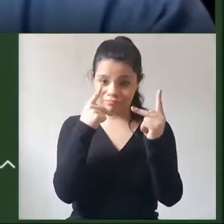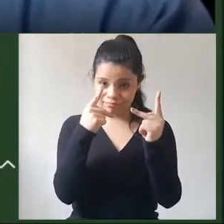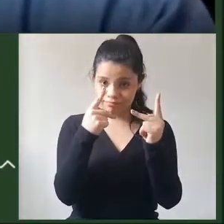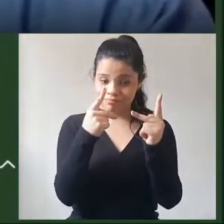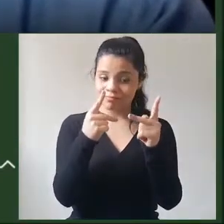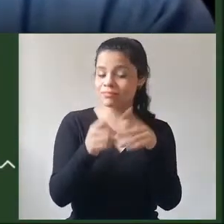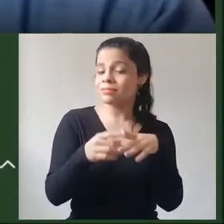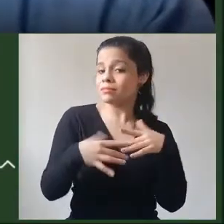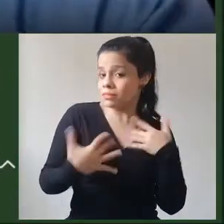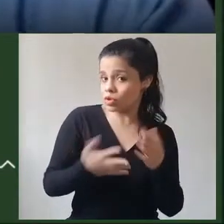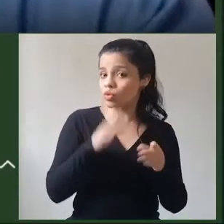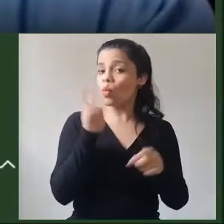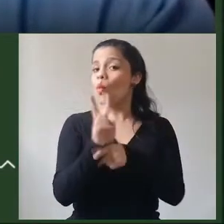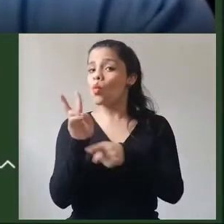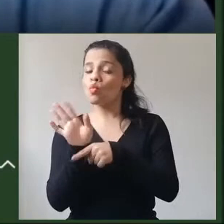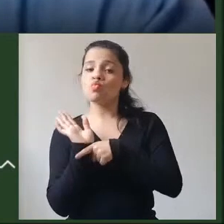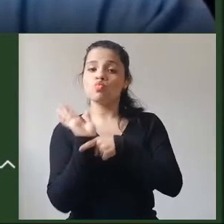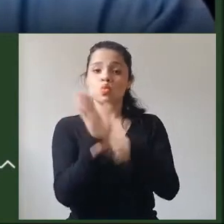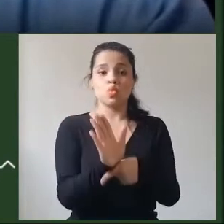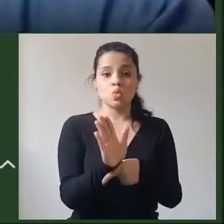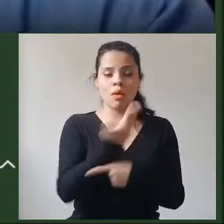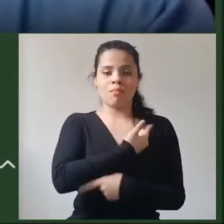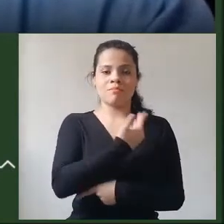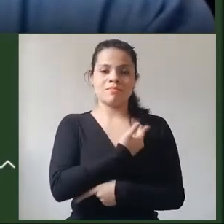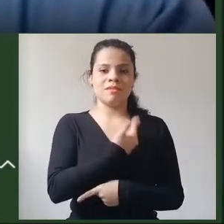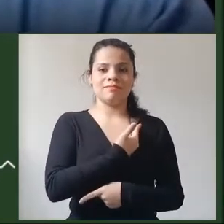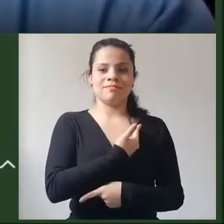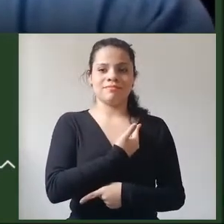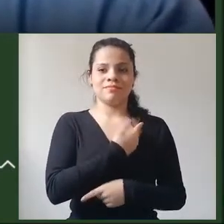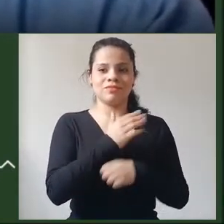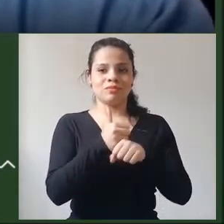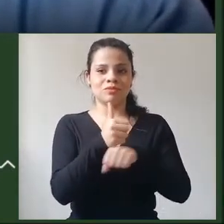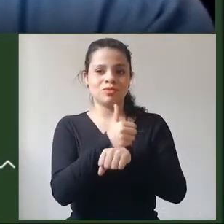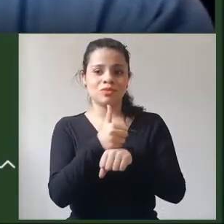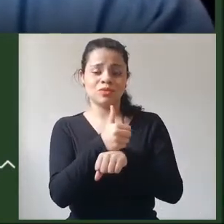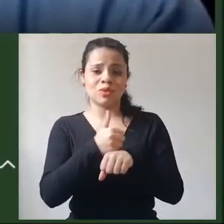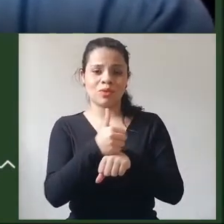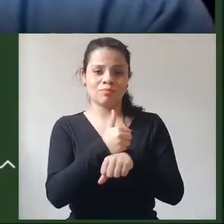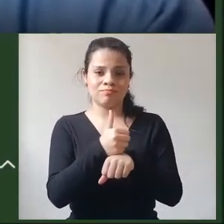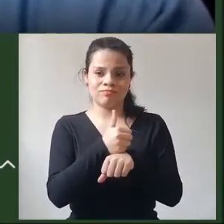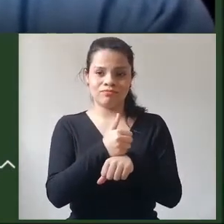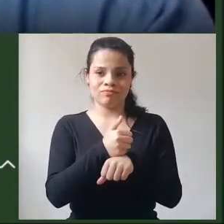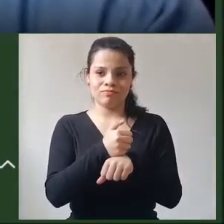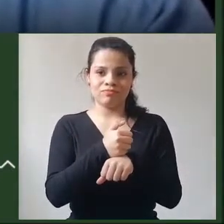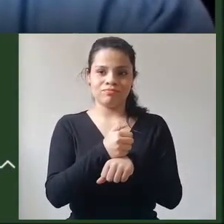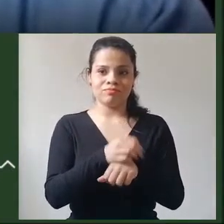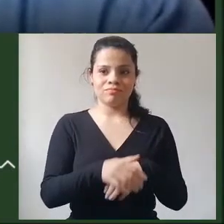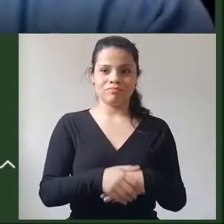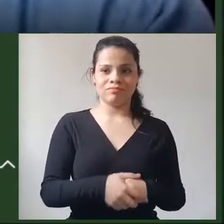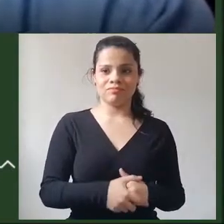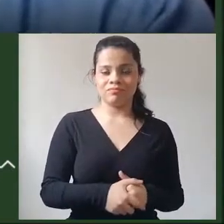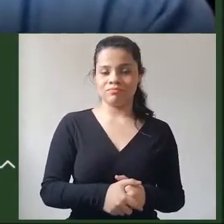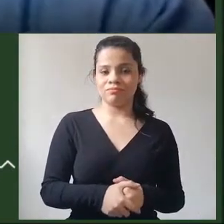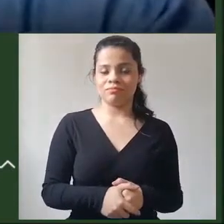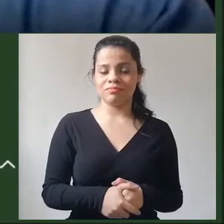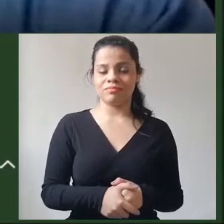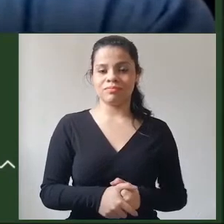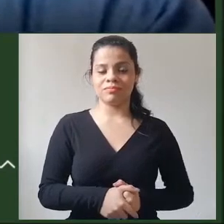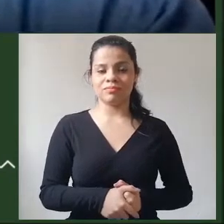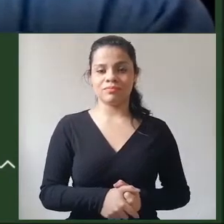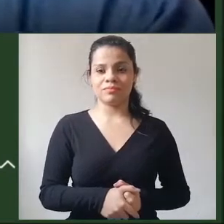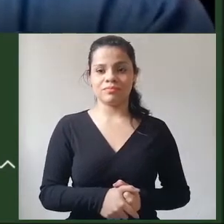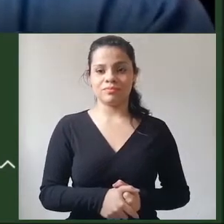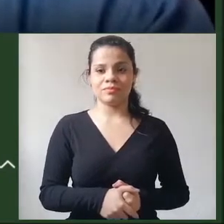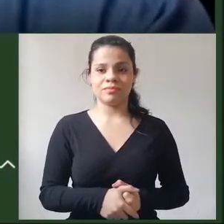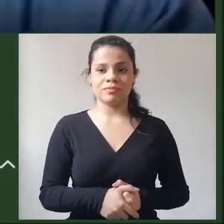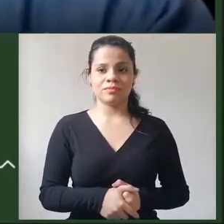isso. E por outro lado, também tratando colegas que estavam mais... Eu não tive